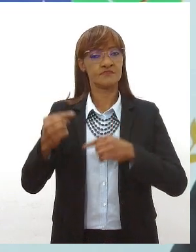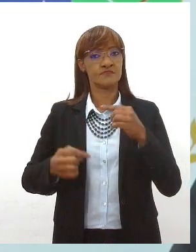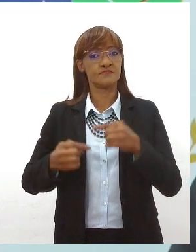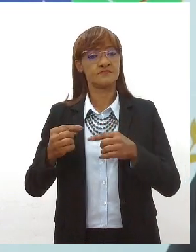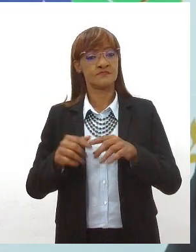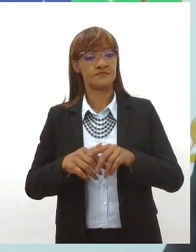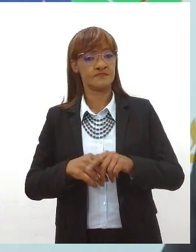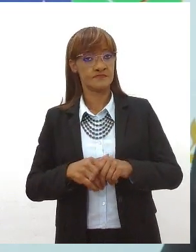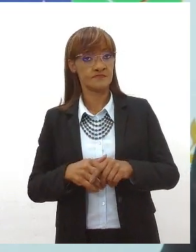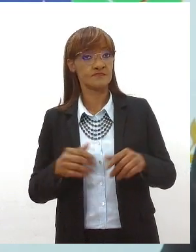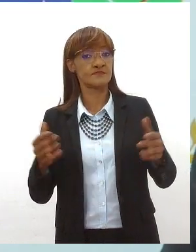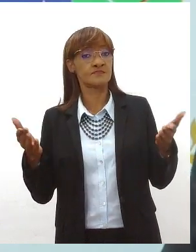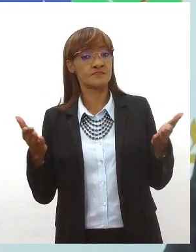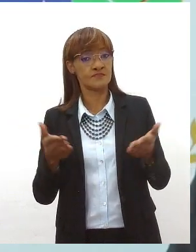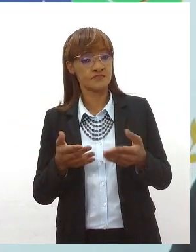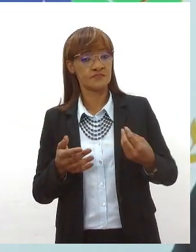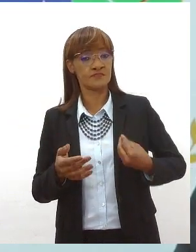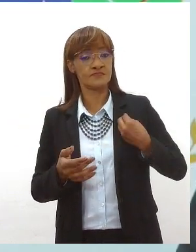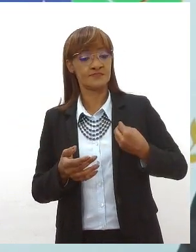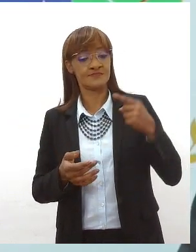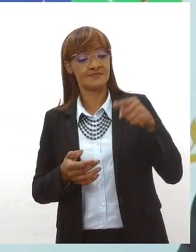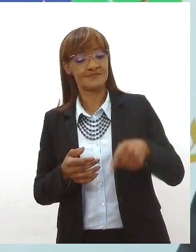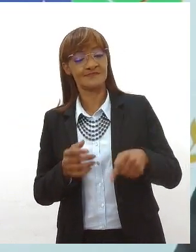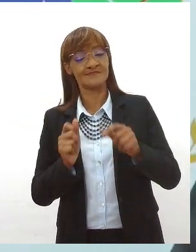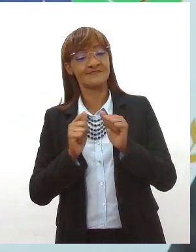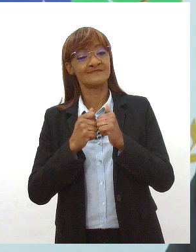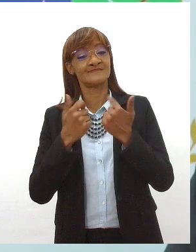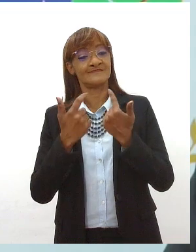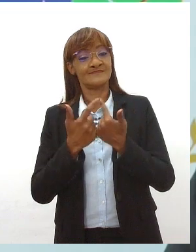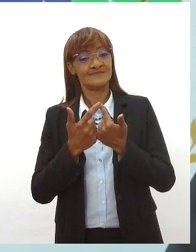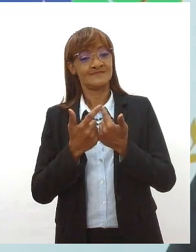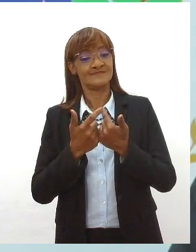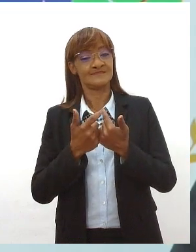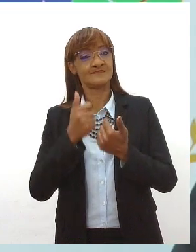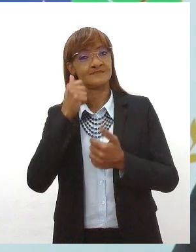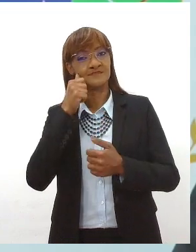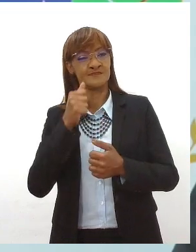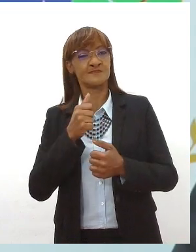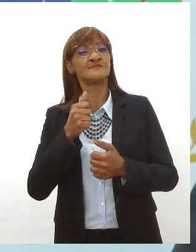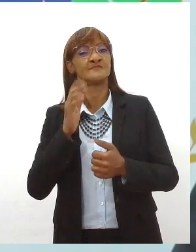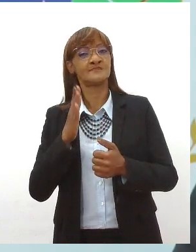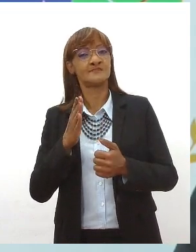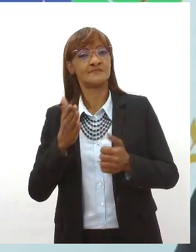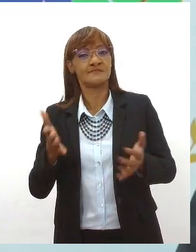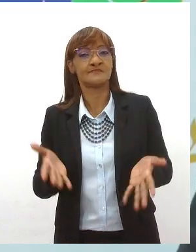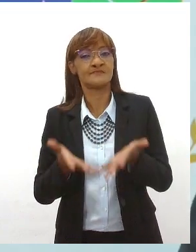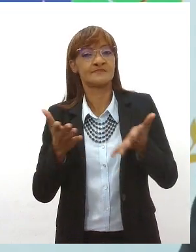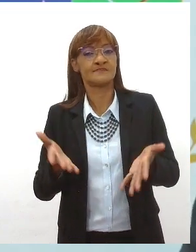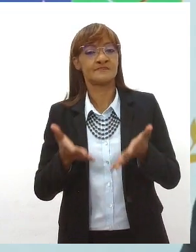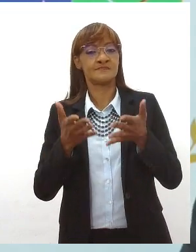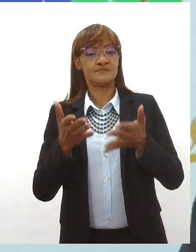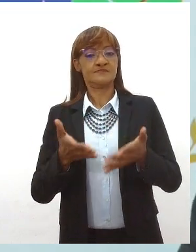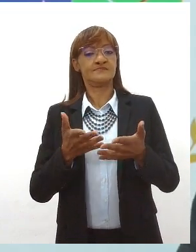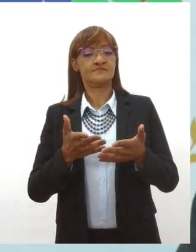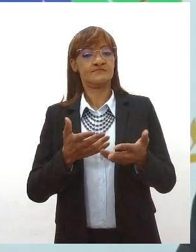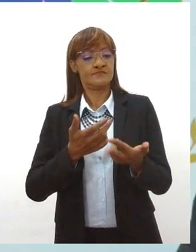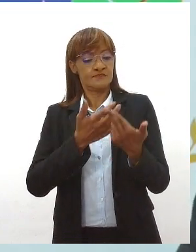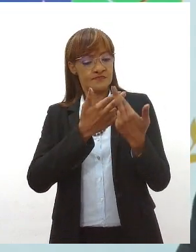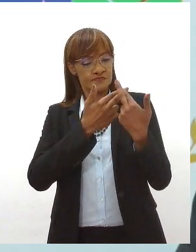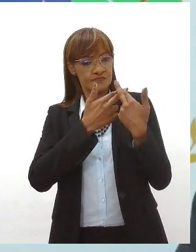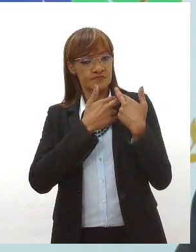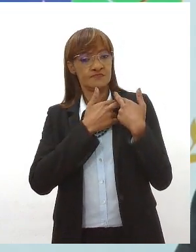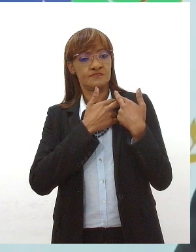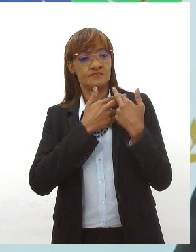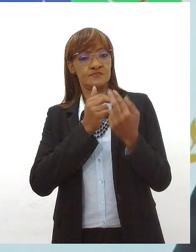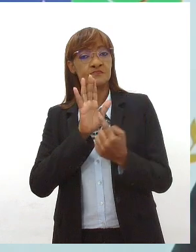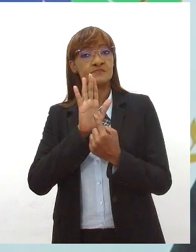nessa casa como mulher para encorajar e passar essa bandeira que a mulher, ela está